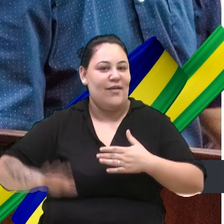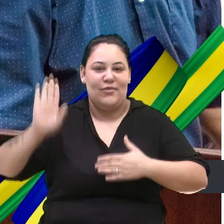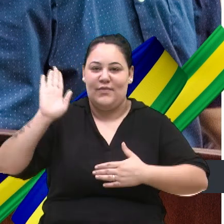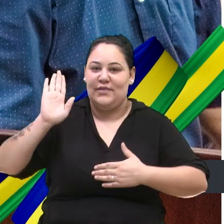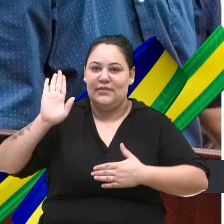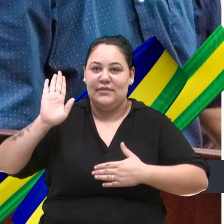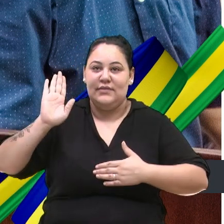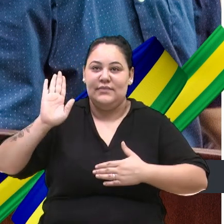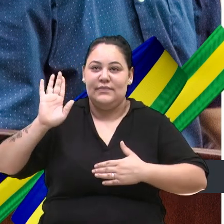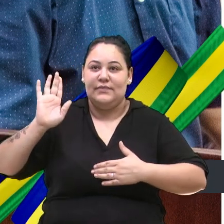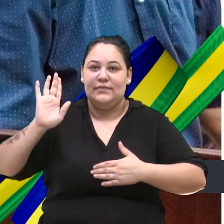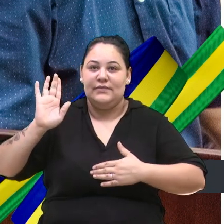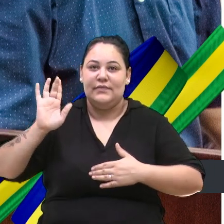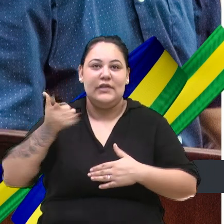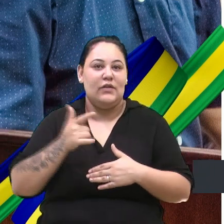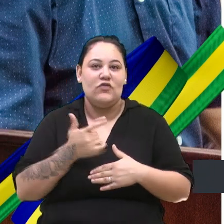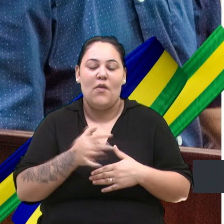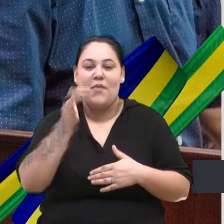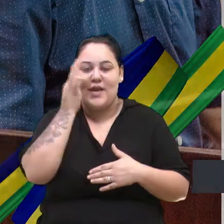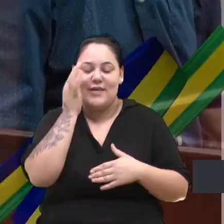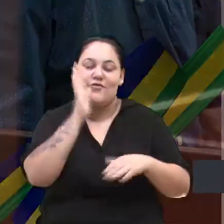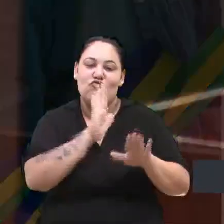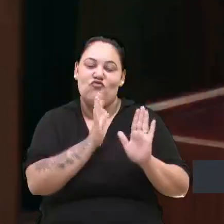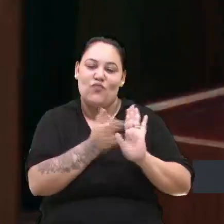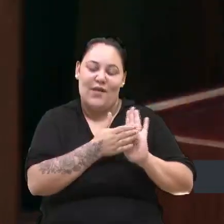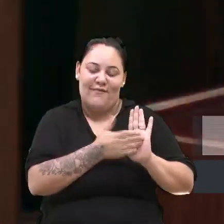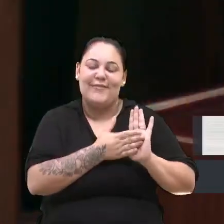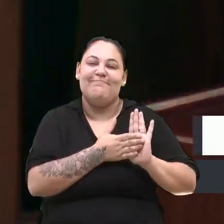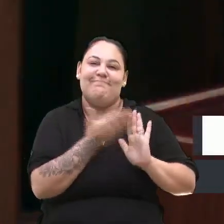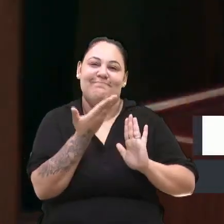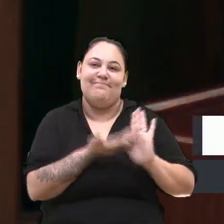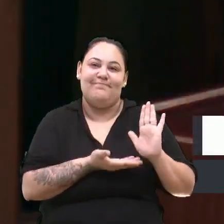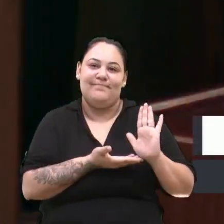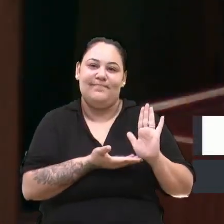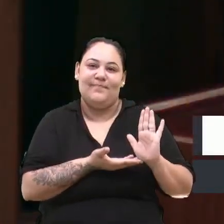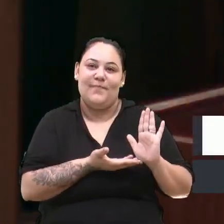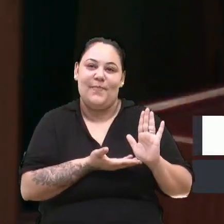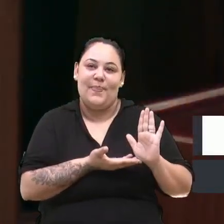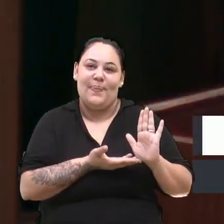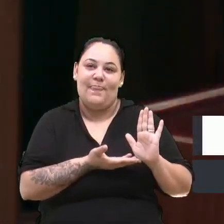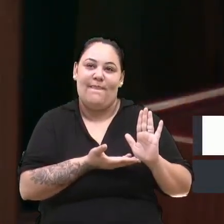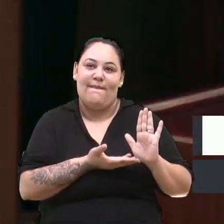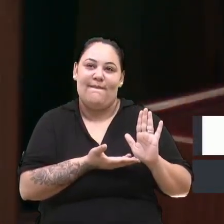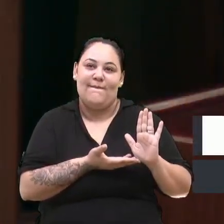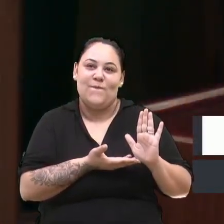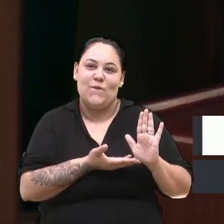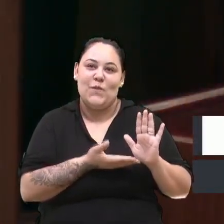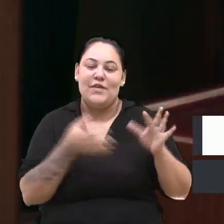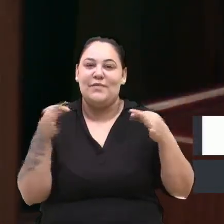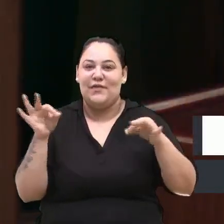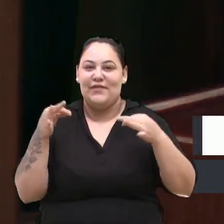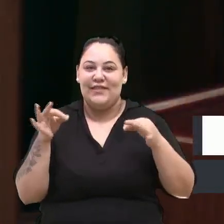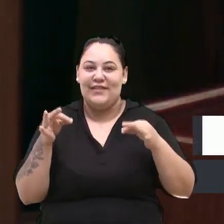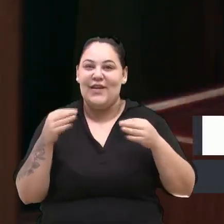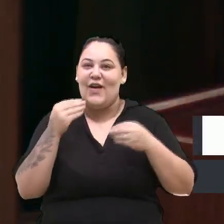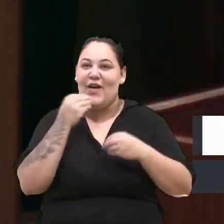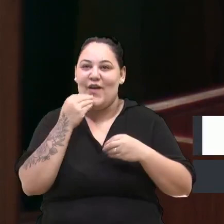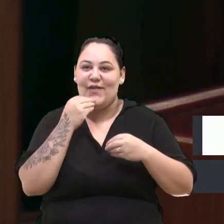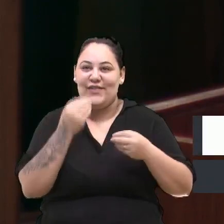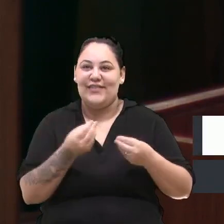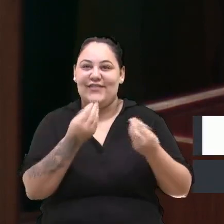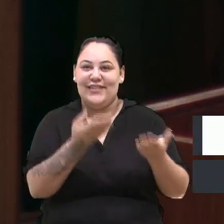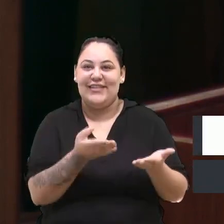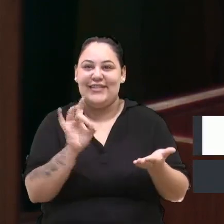nem estavam presentes nesse panfleto. E esse panfleto, senhoras e senhores, claro que eu não vou dar esse porque é uma relíquia, né? Só tem